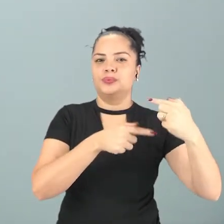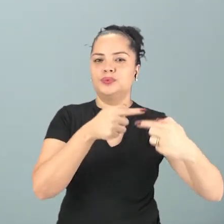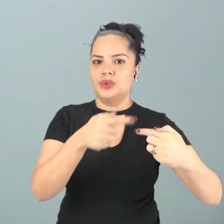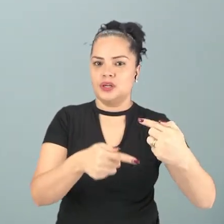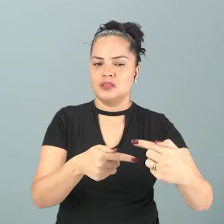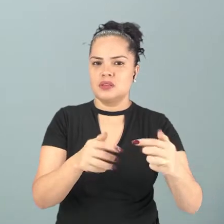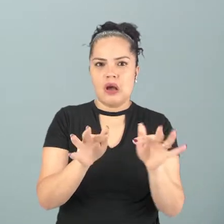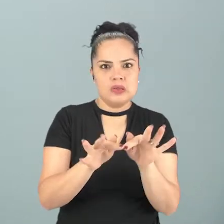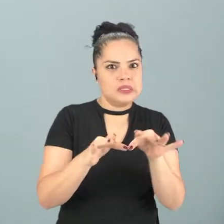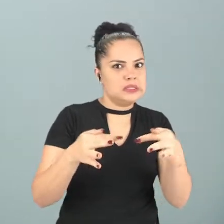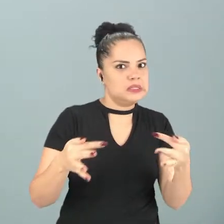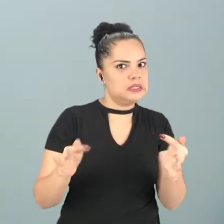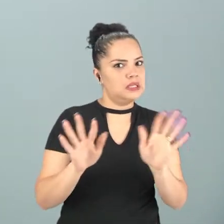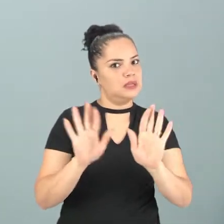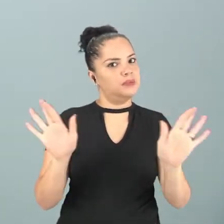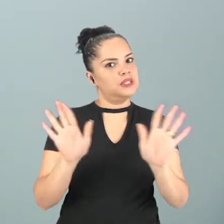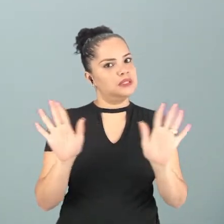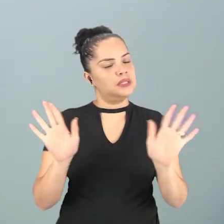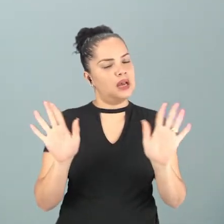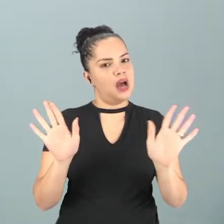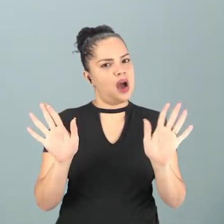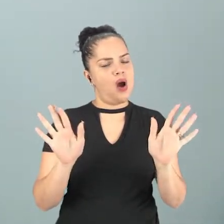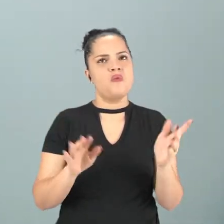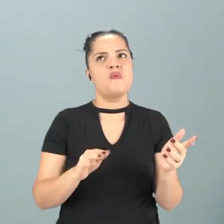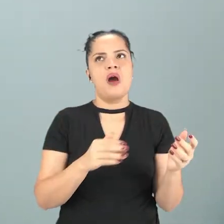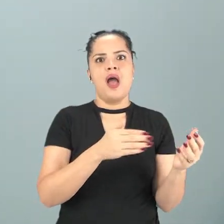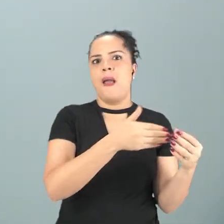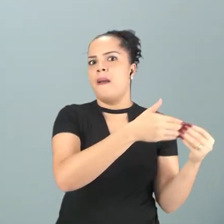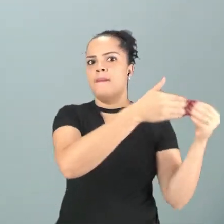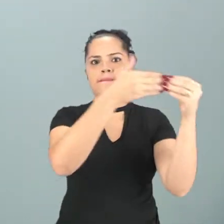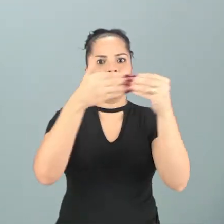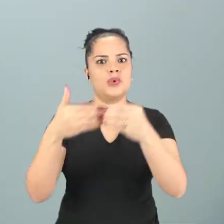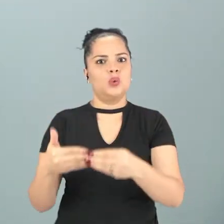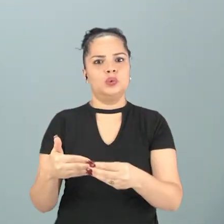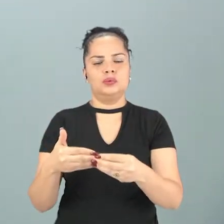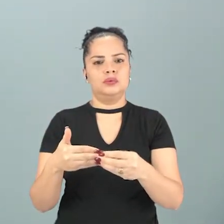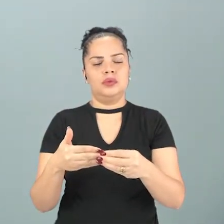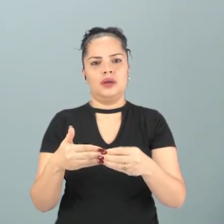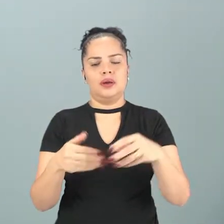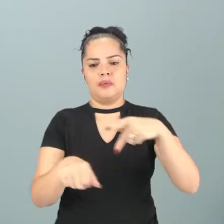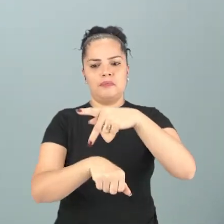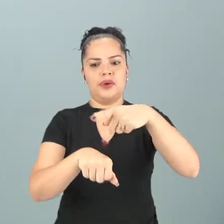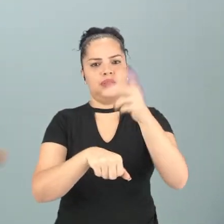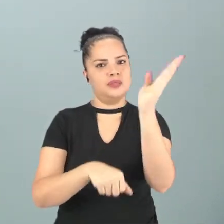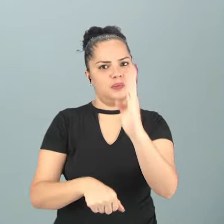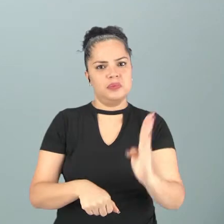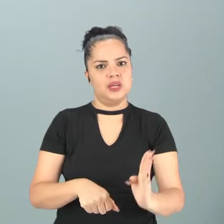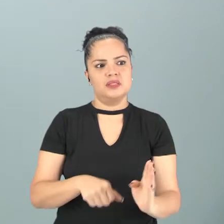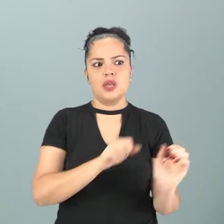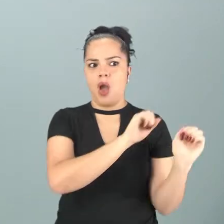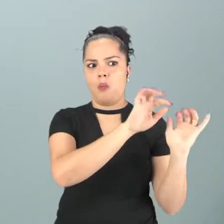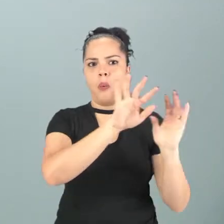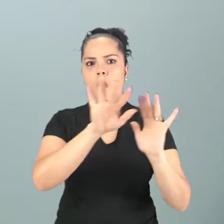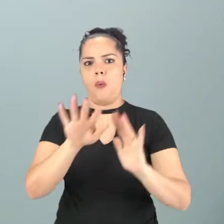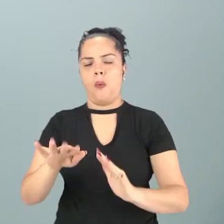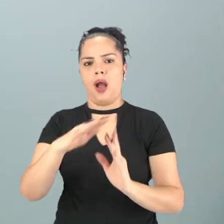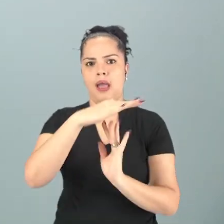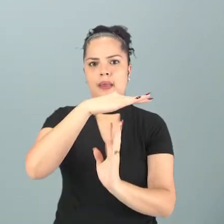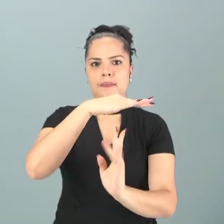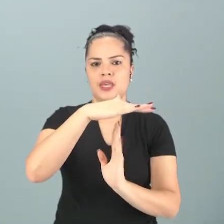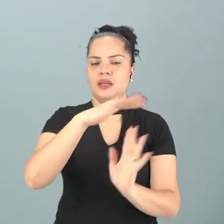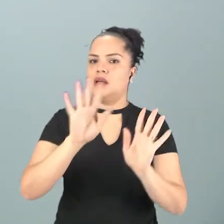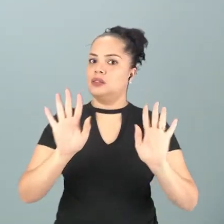coisa simples que chegaram na África e falaram, vamos para o Brasil, e os africanos vieram para o Brasil e como migrantes e passaram a morar